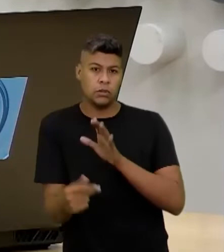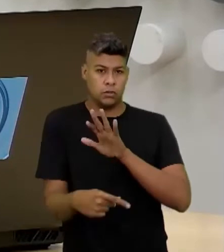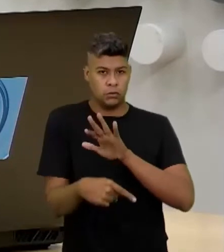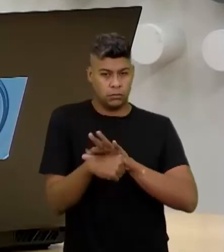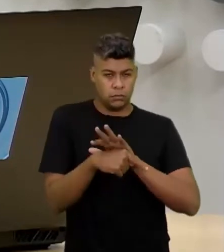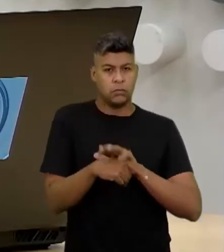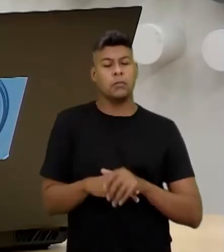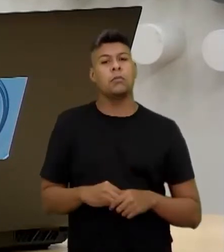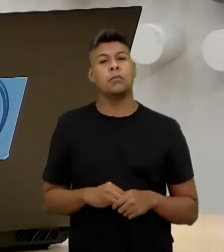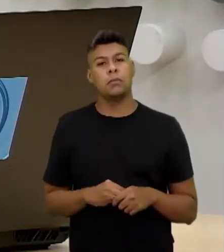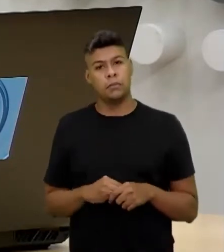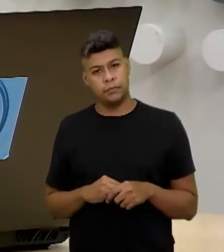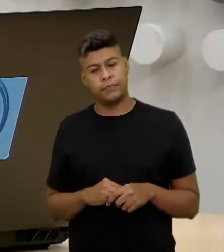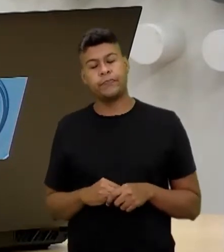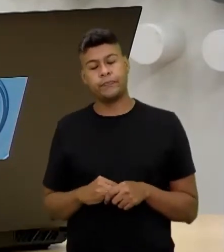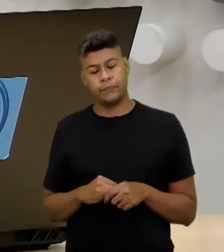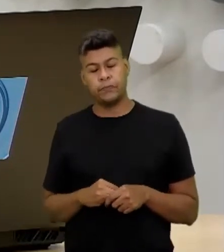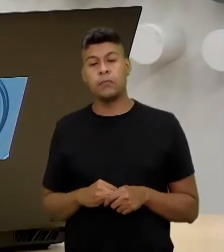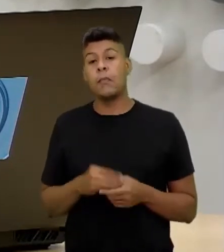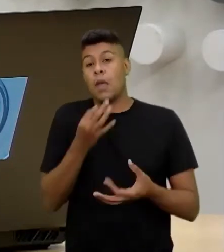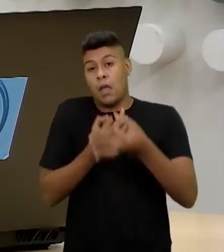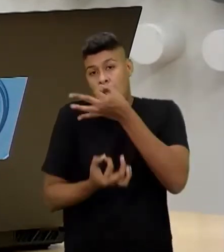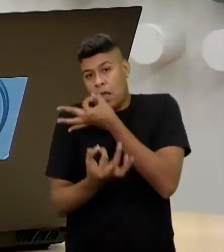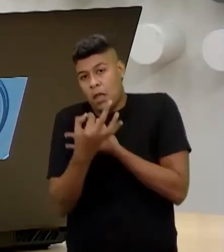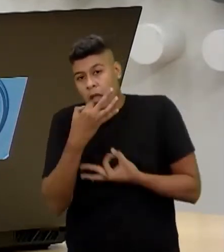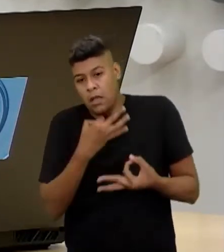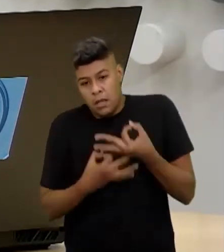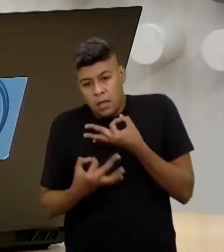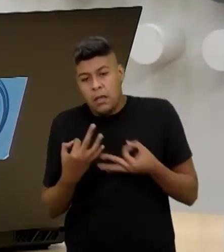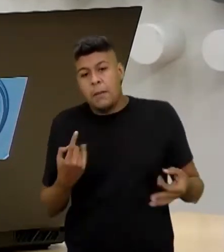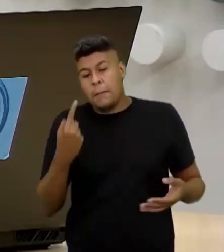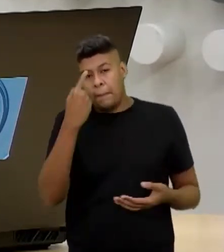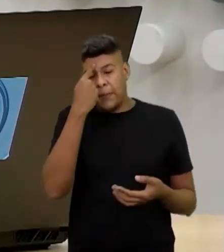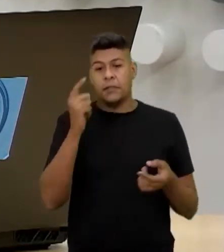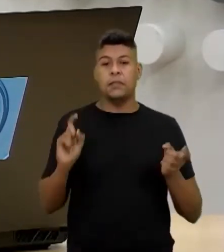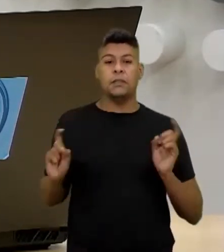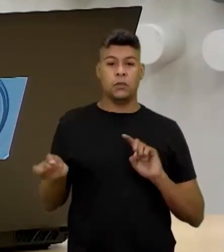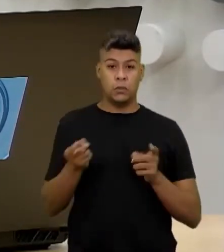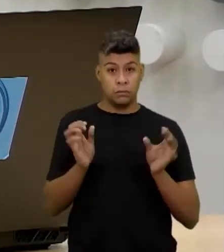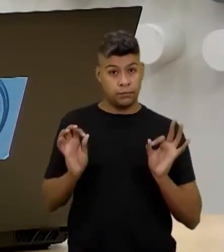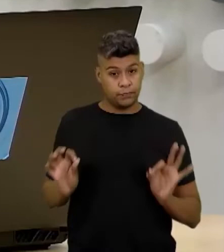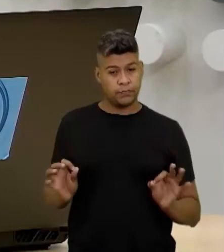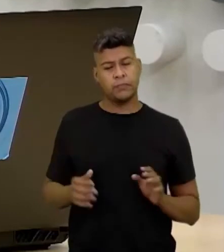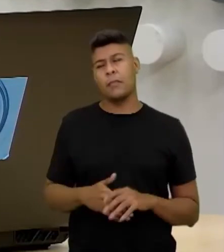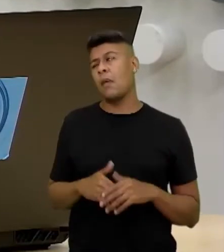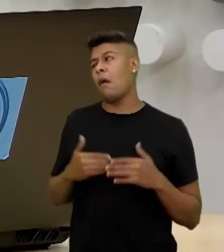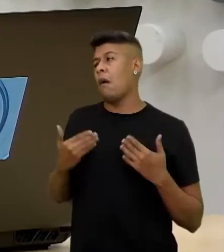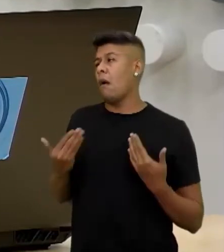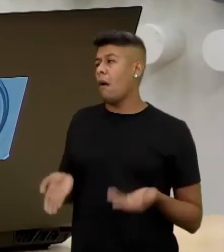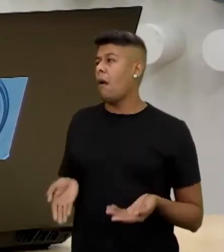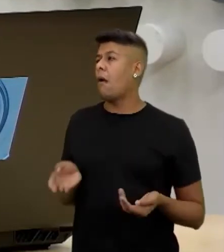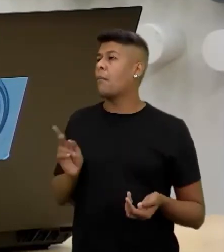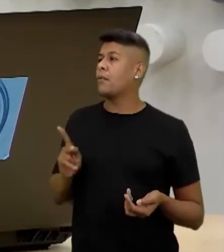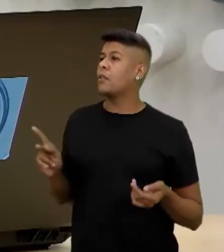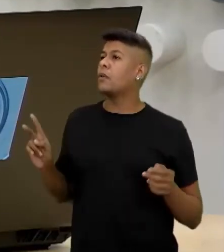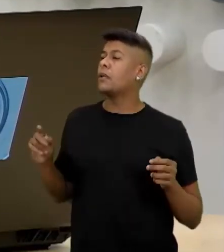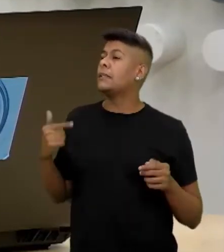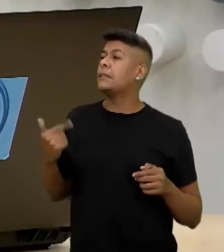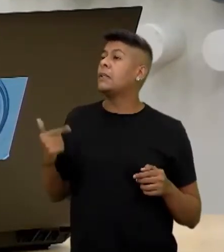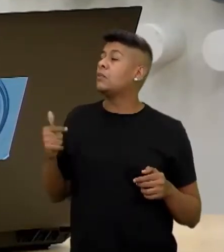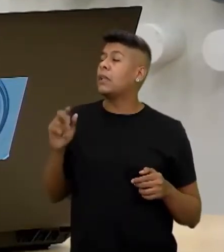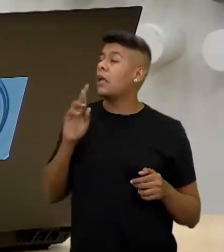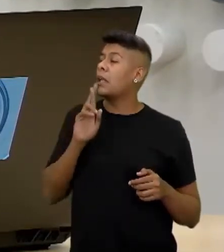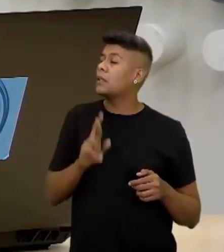apimentar e prato refinar a discussão e a professora mais esse não tem uma